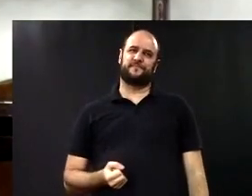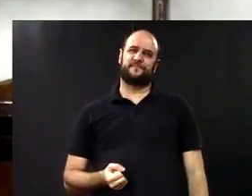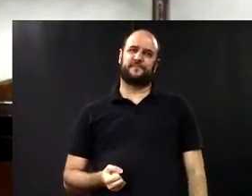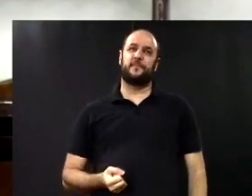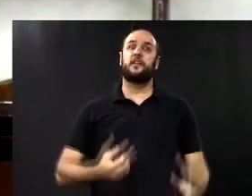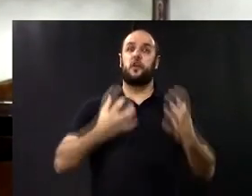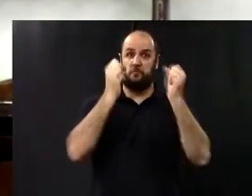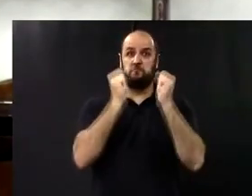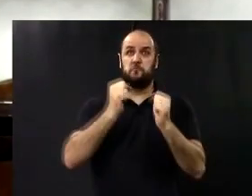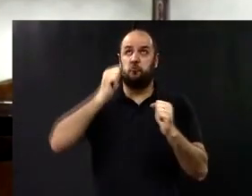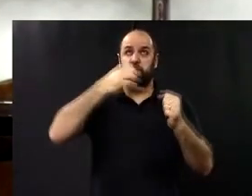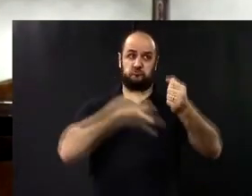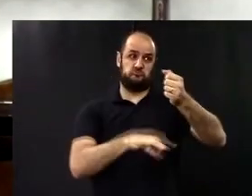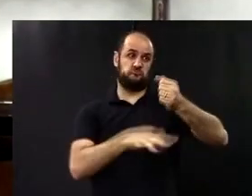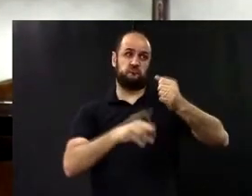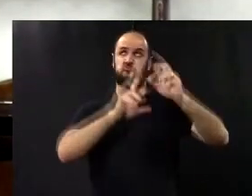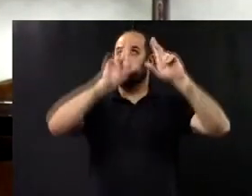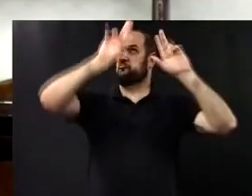várias maneiras.